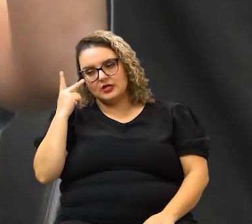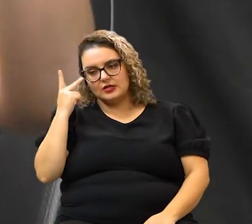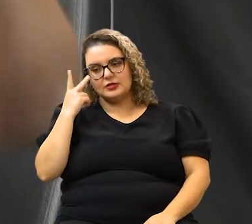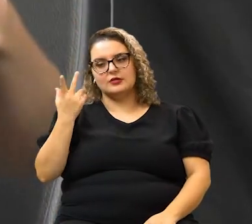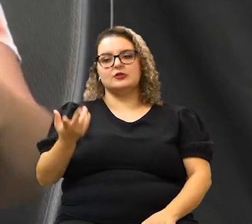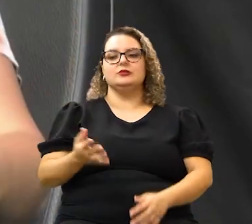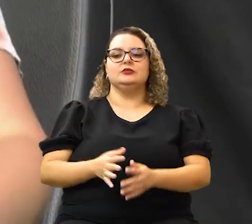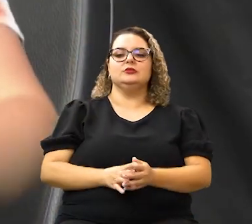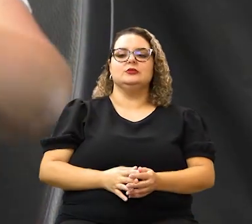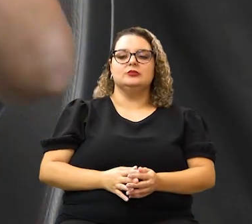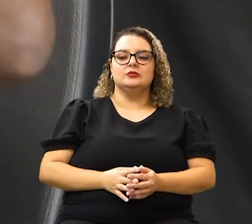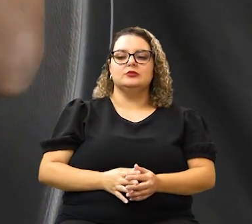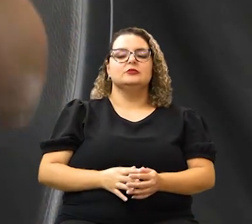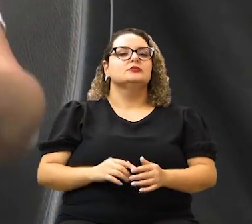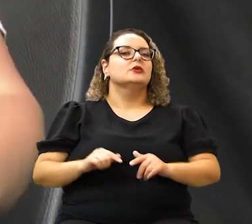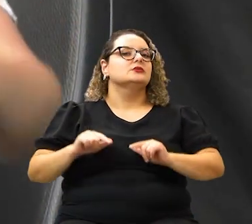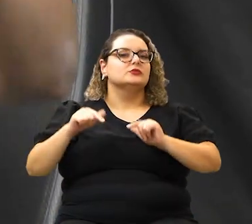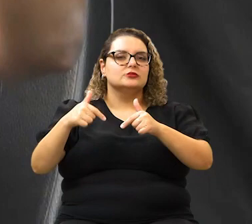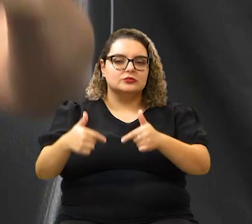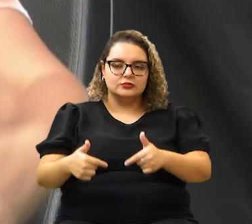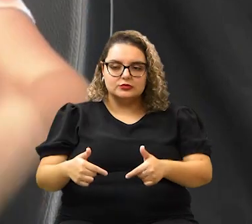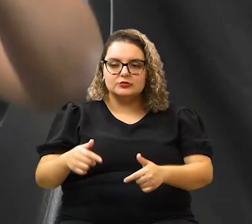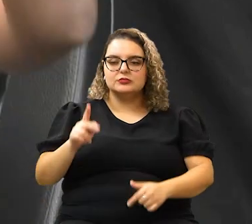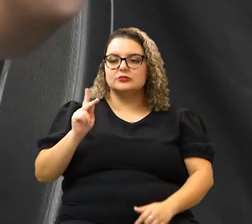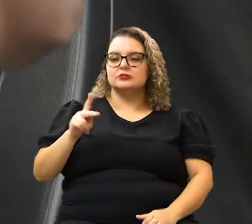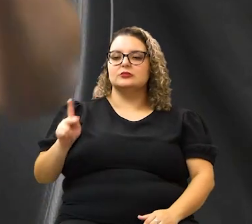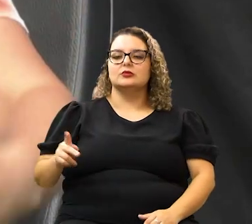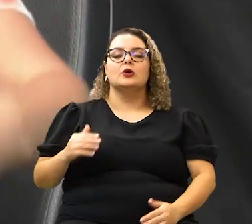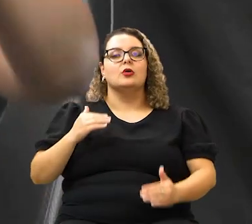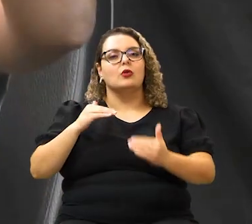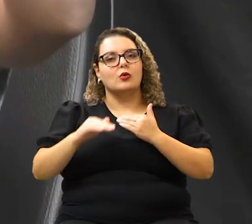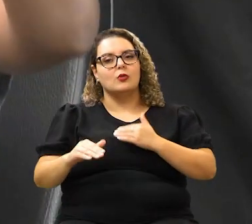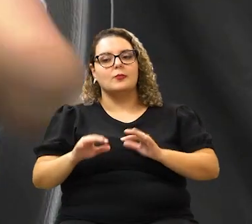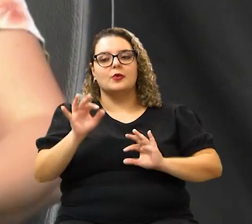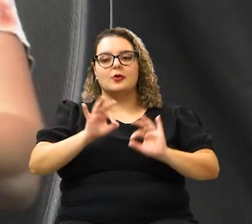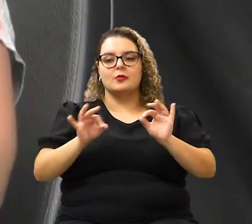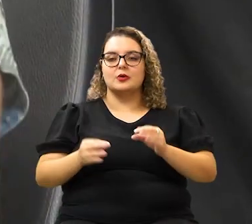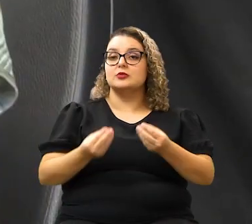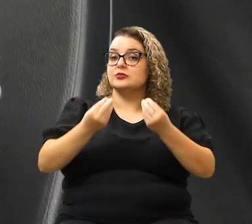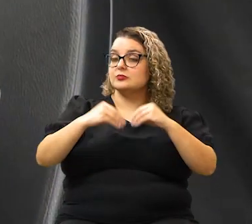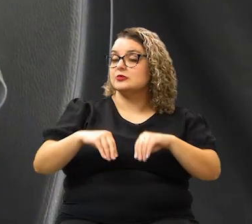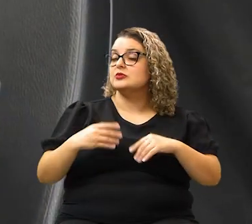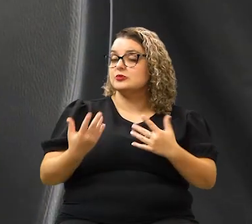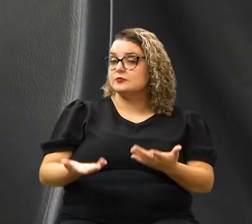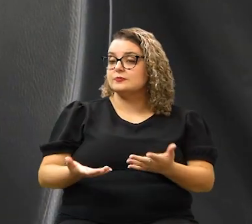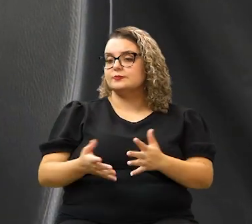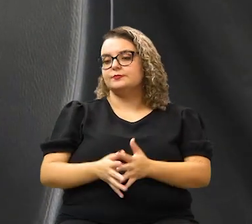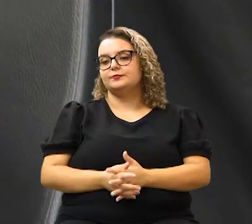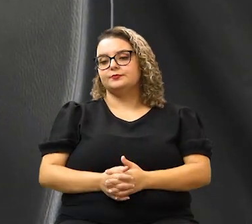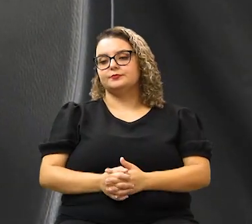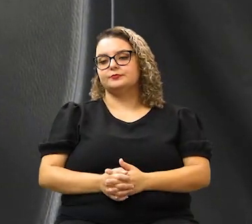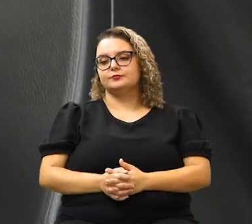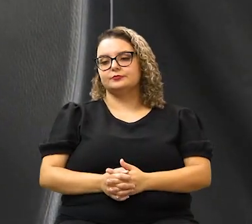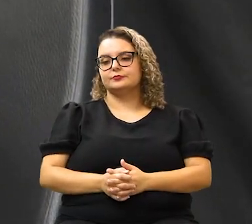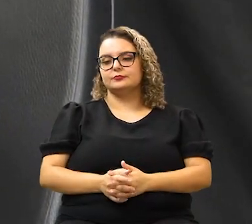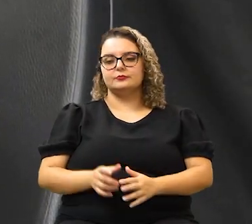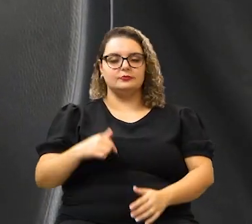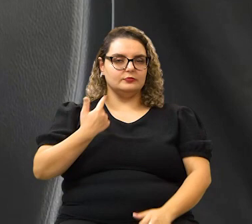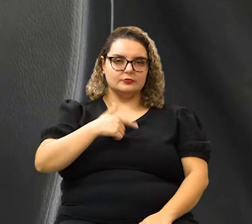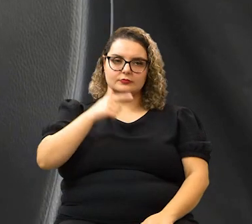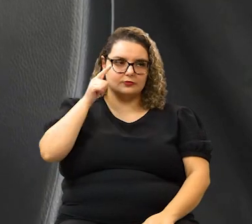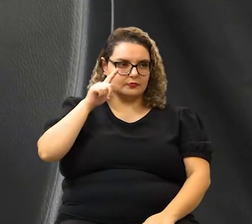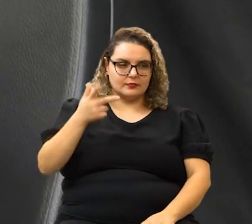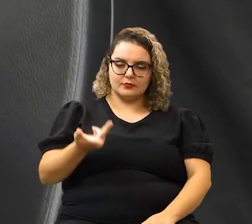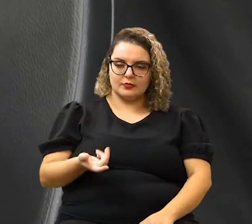professores contra o projeto de precarização e etc. e tal, e nós não conseguimos reverter, mas aí também